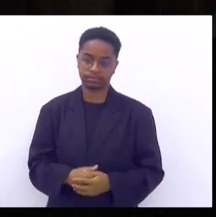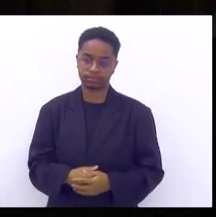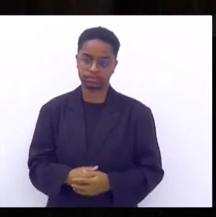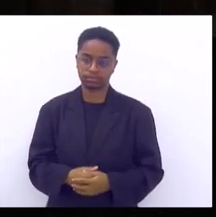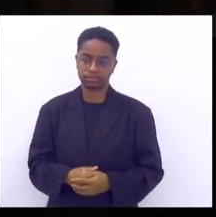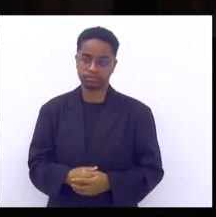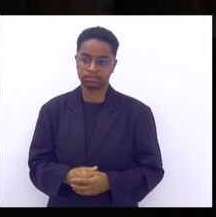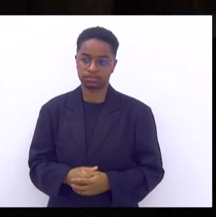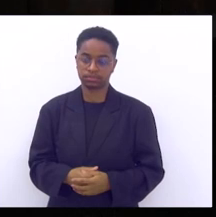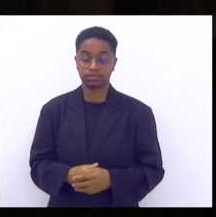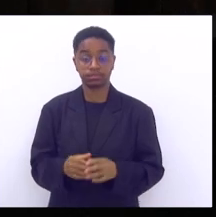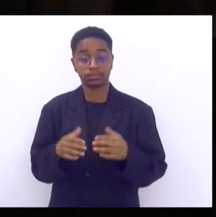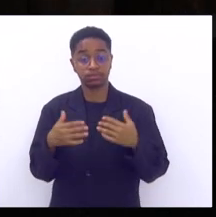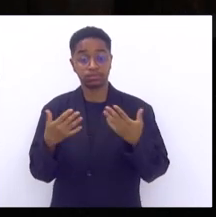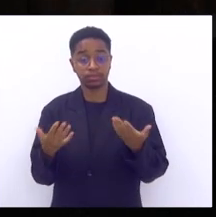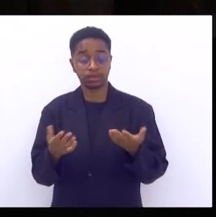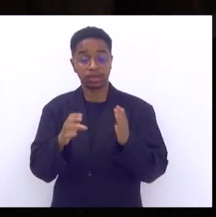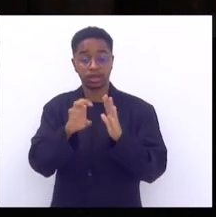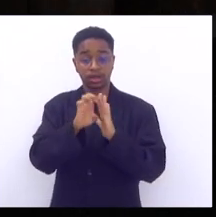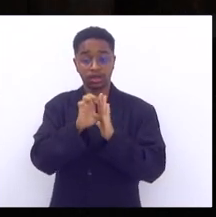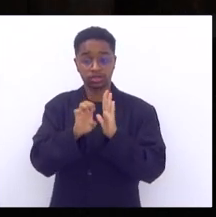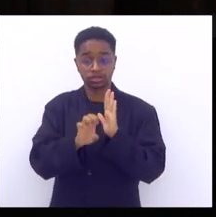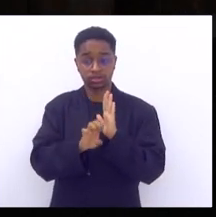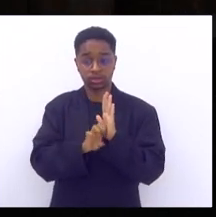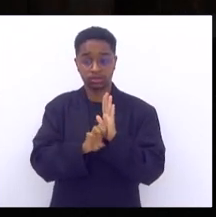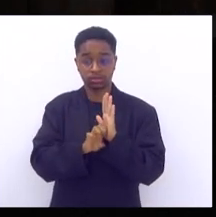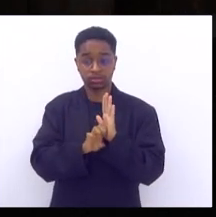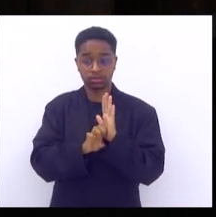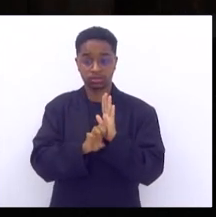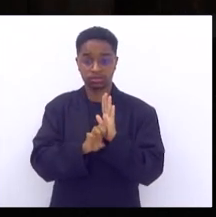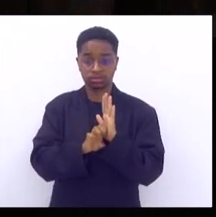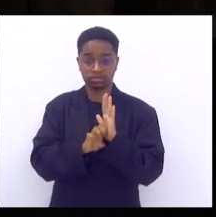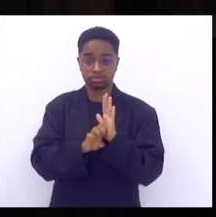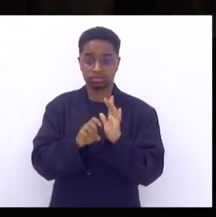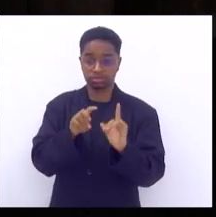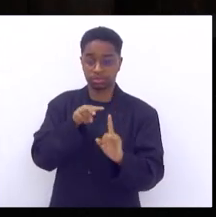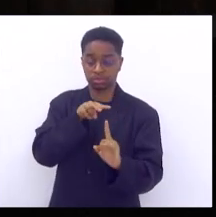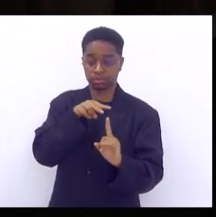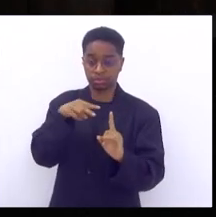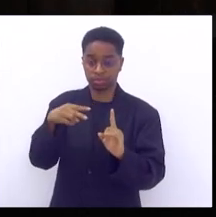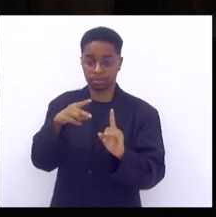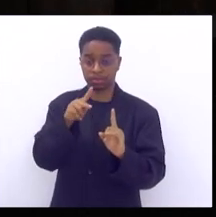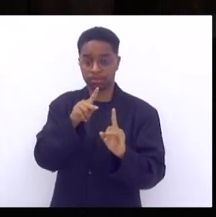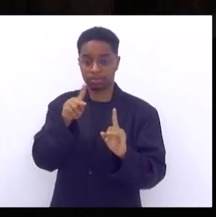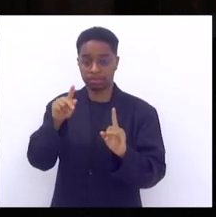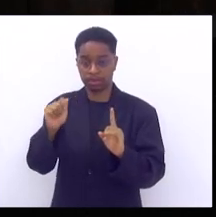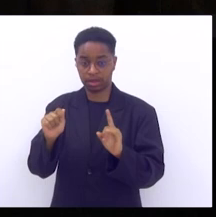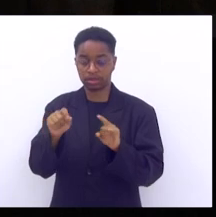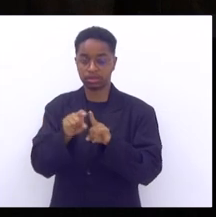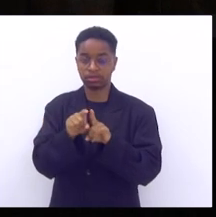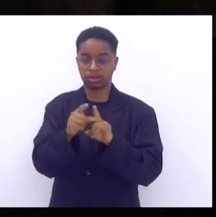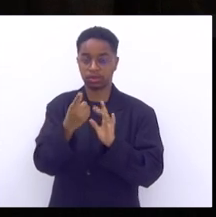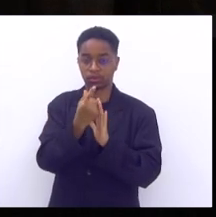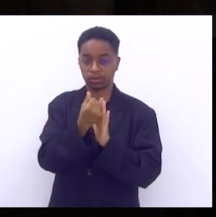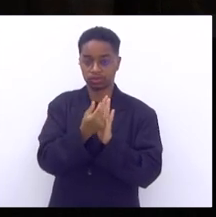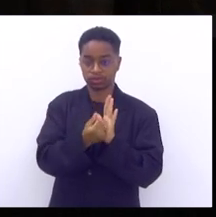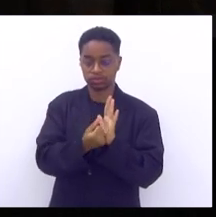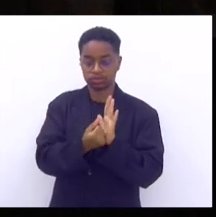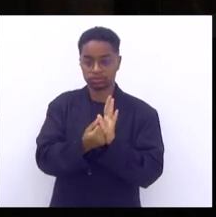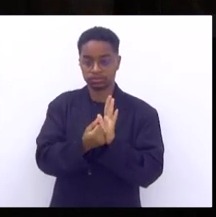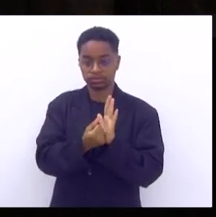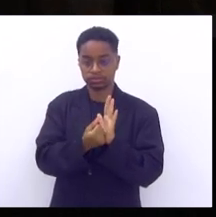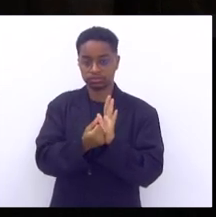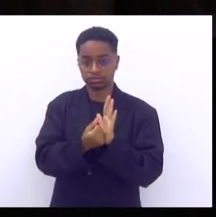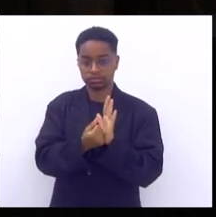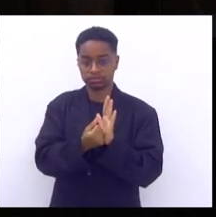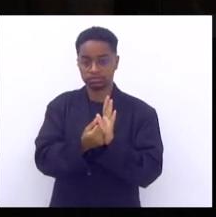Então, esse estatuto, pelo menos, sob o ponto de vista do PPA e do orçamento,